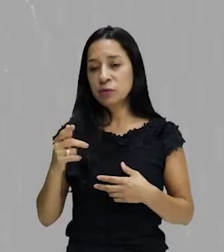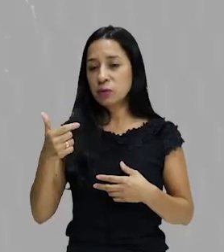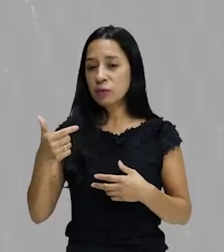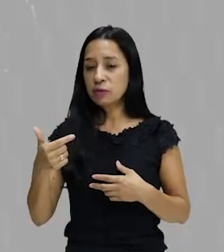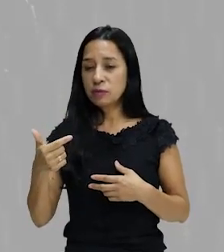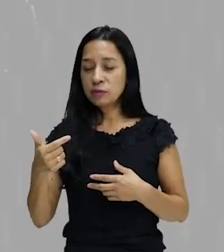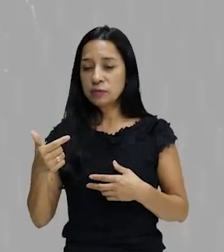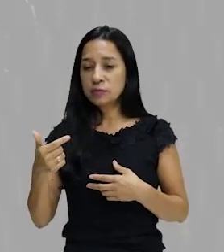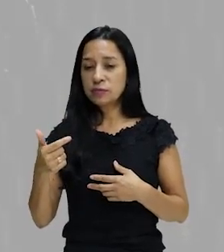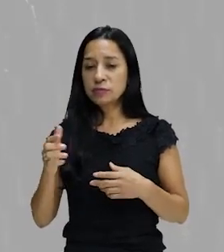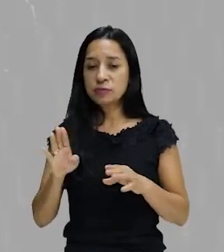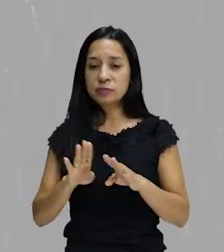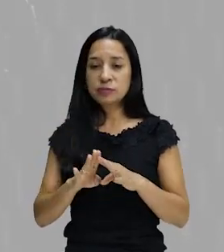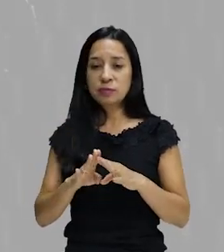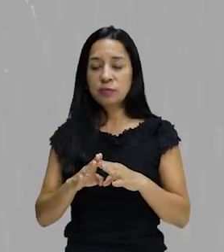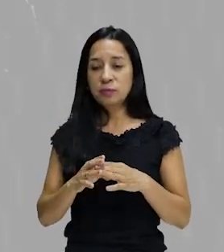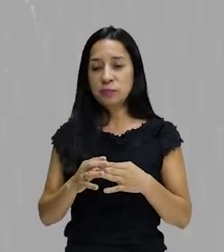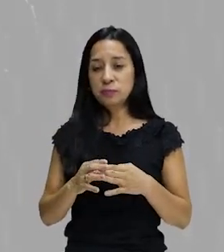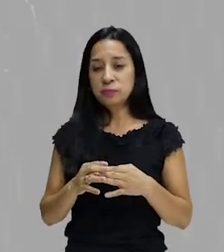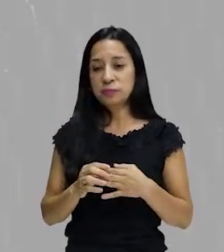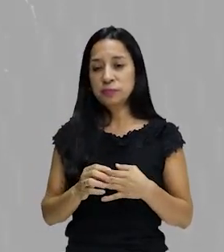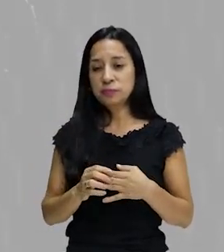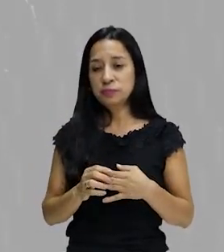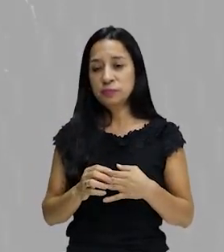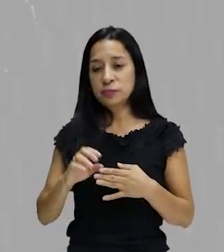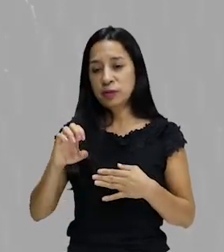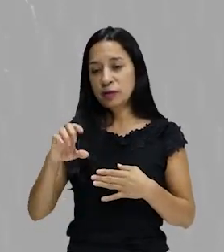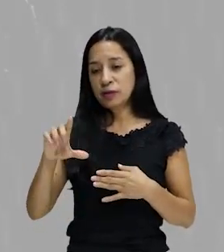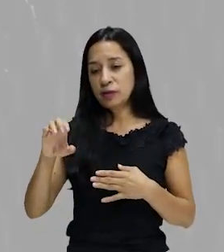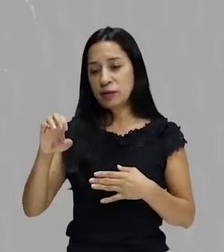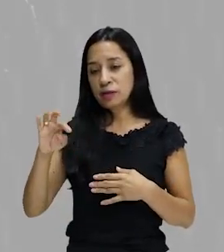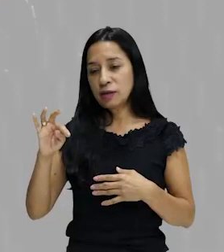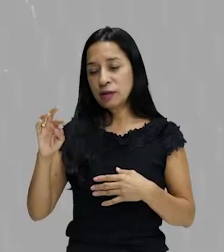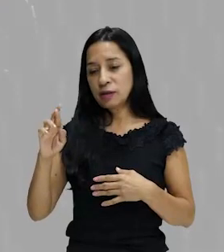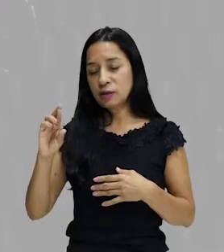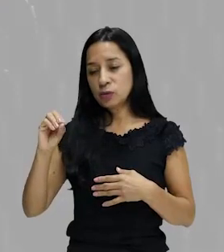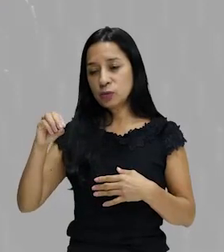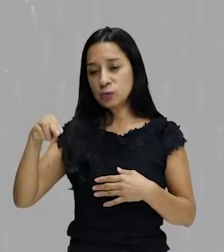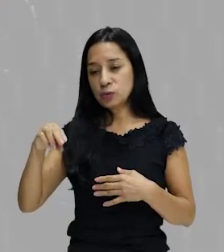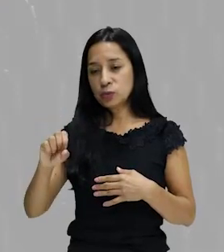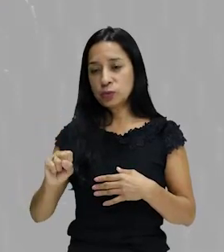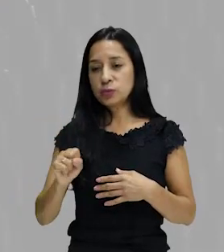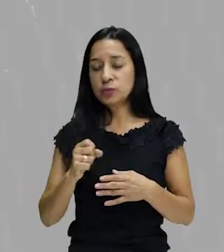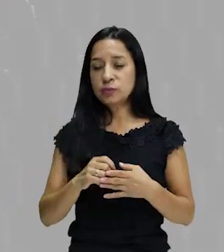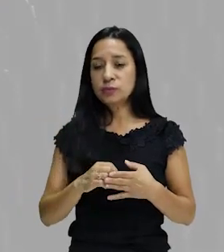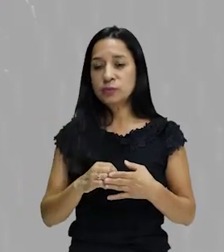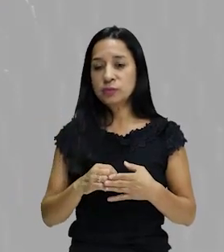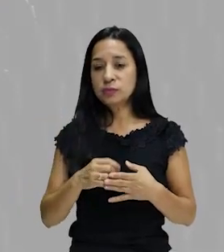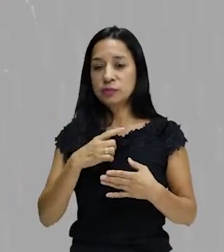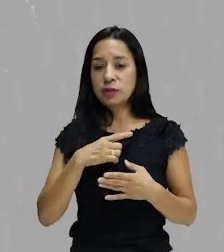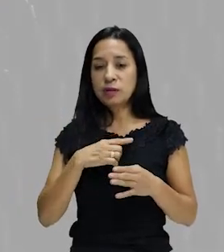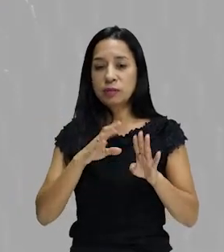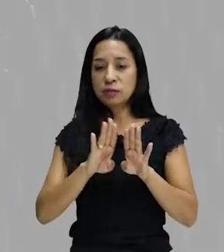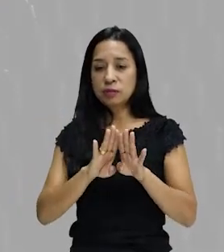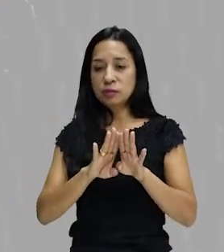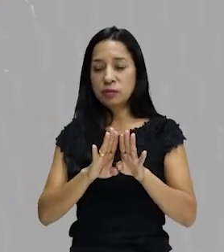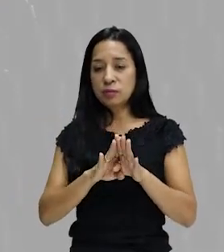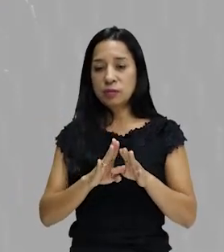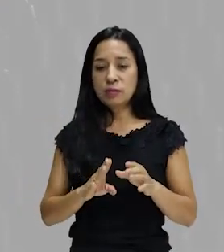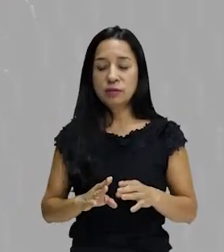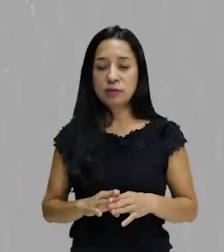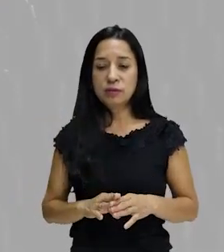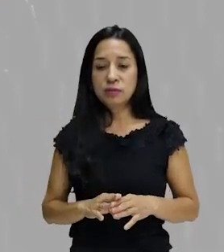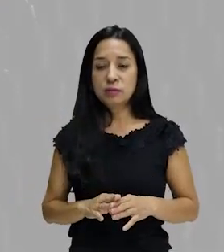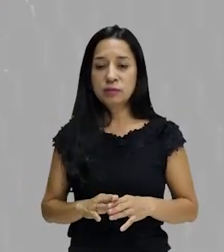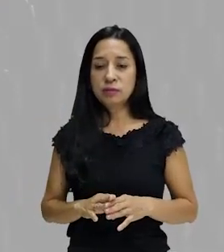os elétrons, né? Eles passando de um lado para o outro, e lá do outro lado nós temos, né, o lado positivo, certo? O cátodo, né? Nós